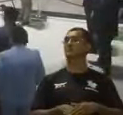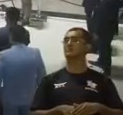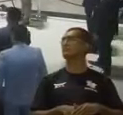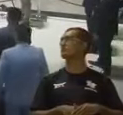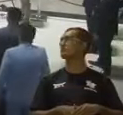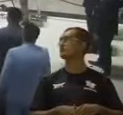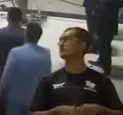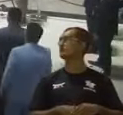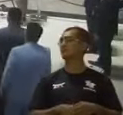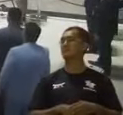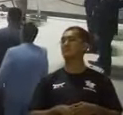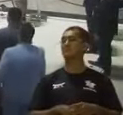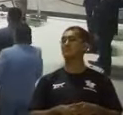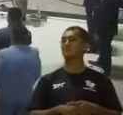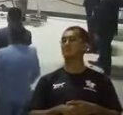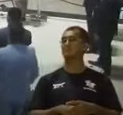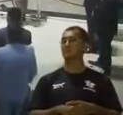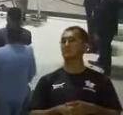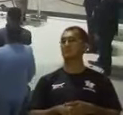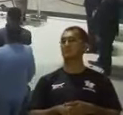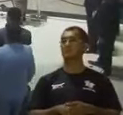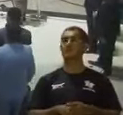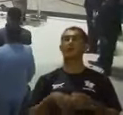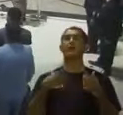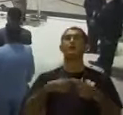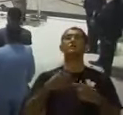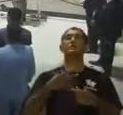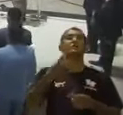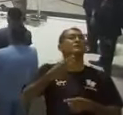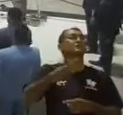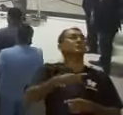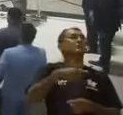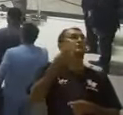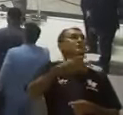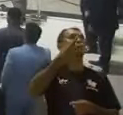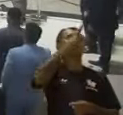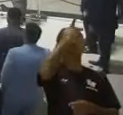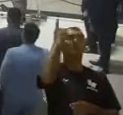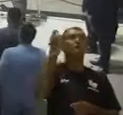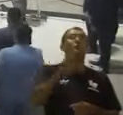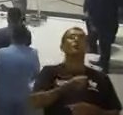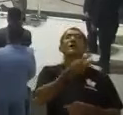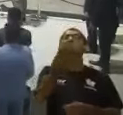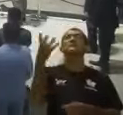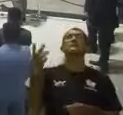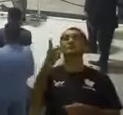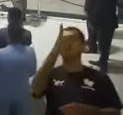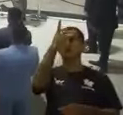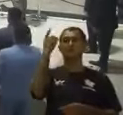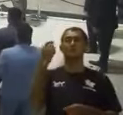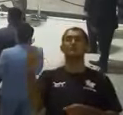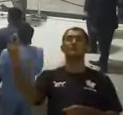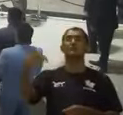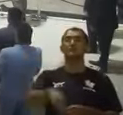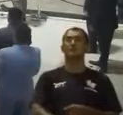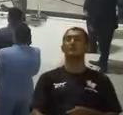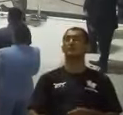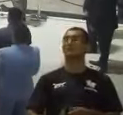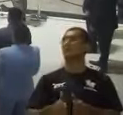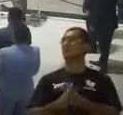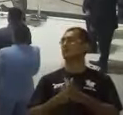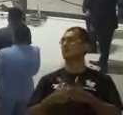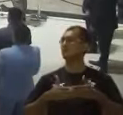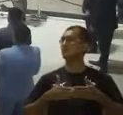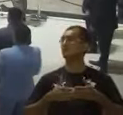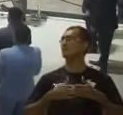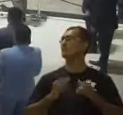pode trazer um pouco mais. Onde está a próxima pessoa para Jesus? Pode vir. Olha, por favor, traga um